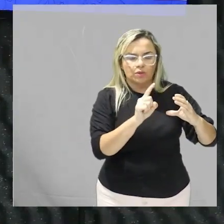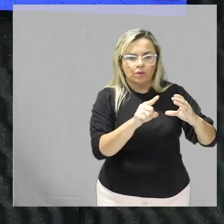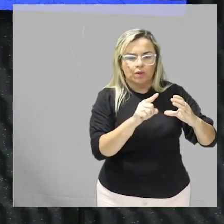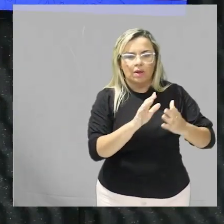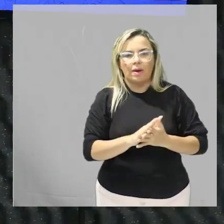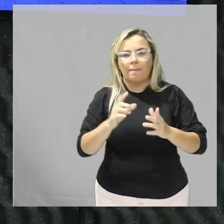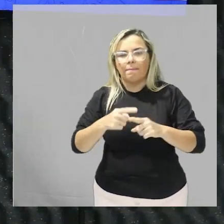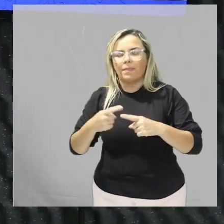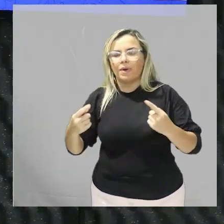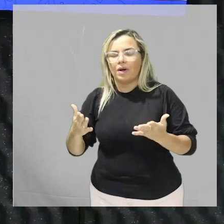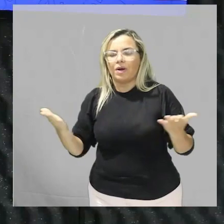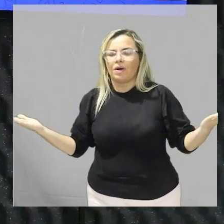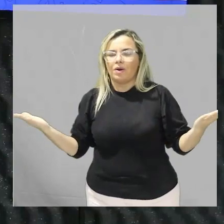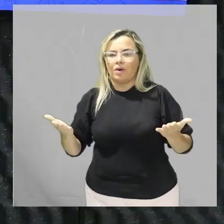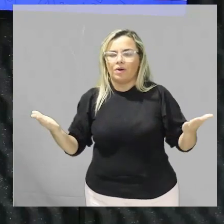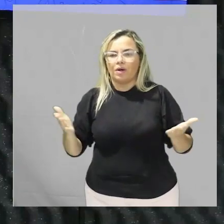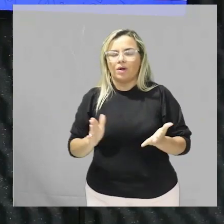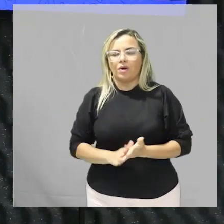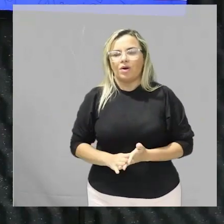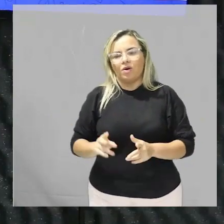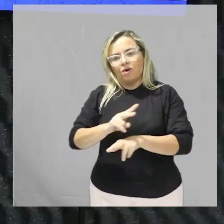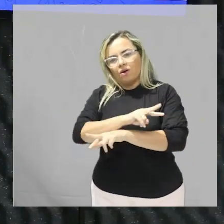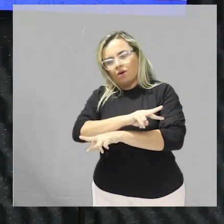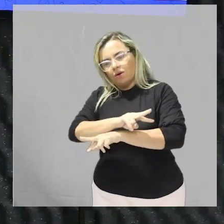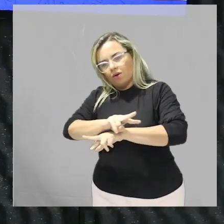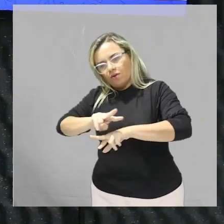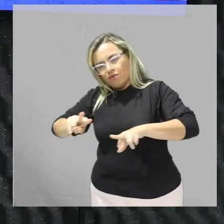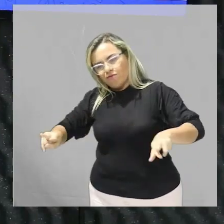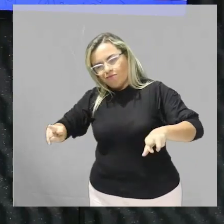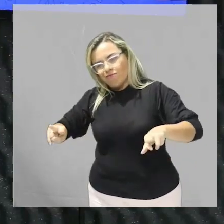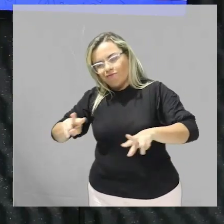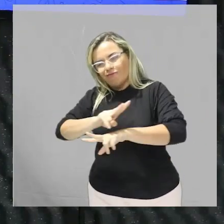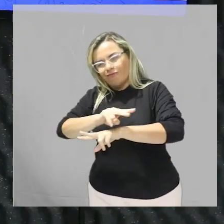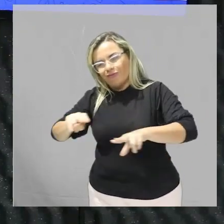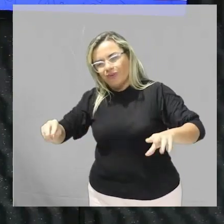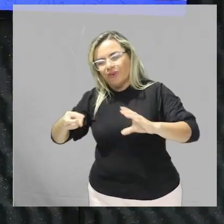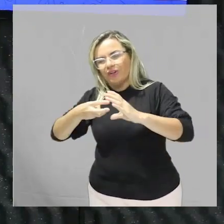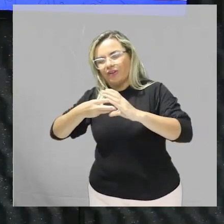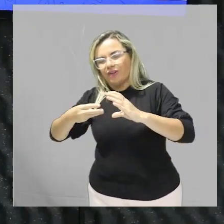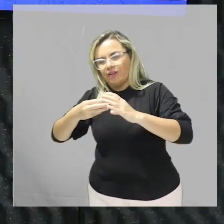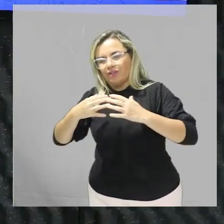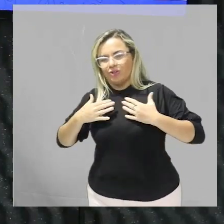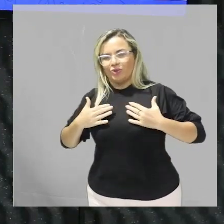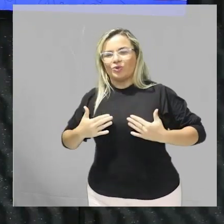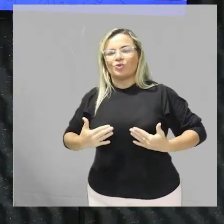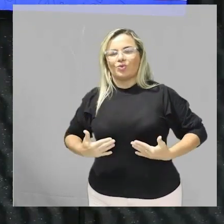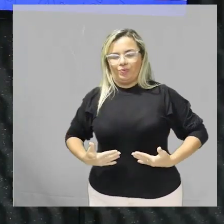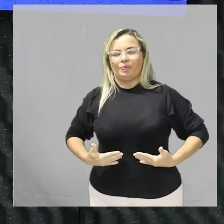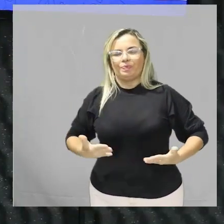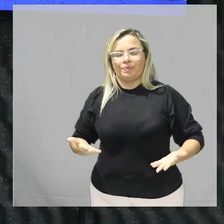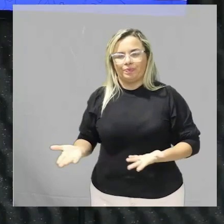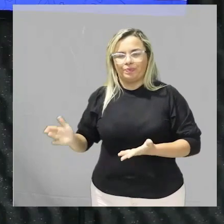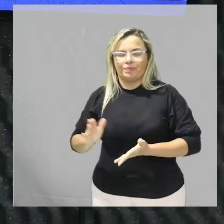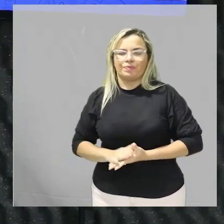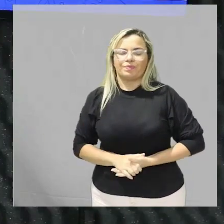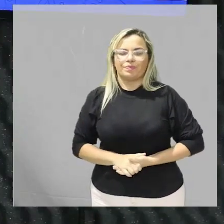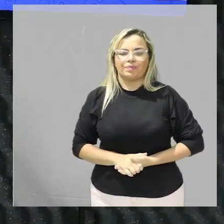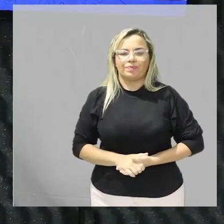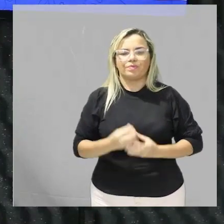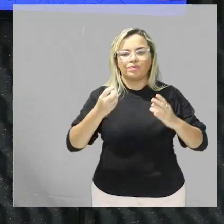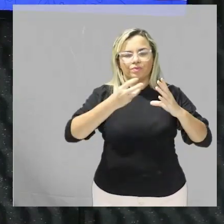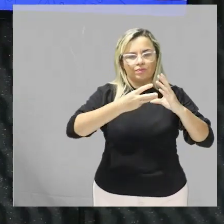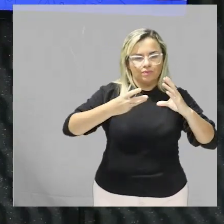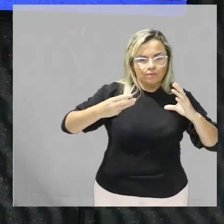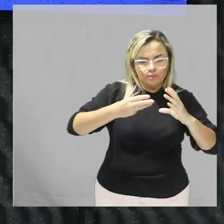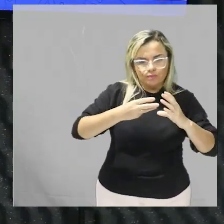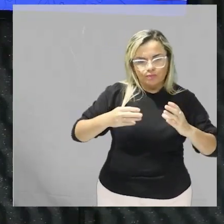agora vamos falar dos organismos multicelulares, que são aqueles que são formados por muitas células. Então, as células